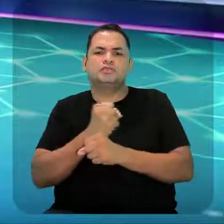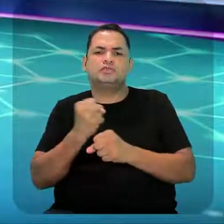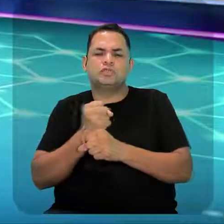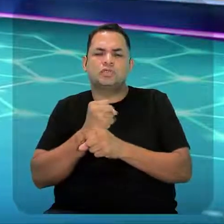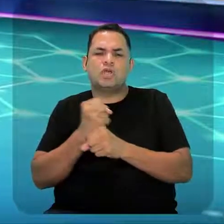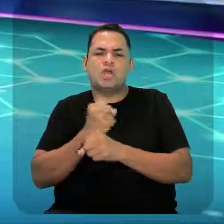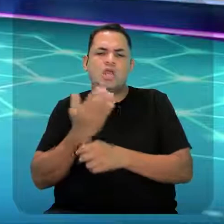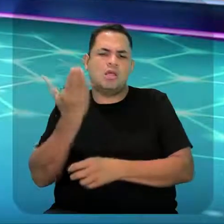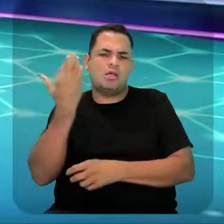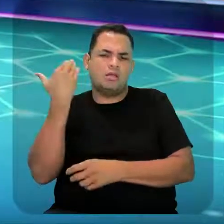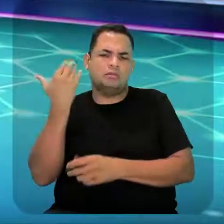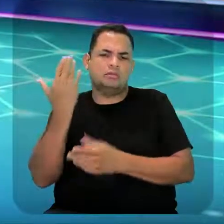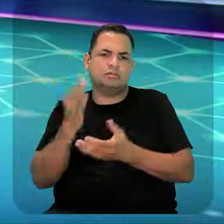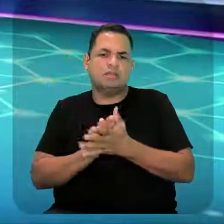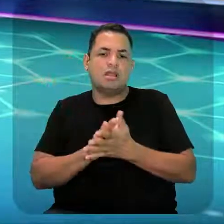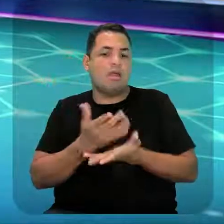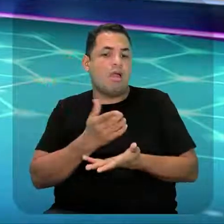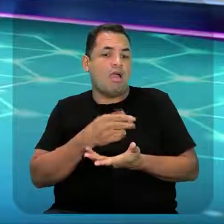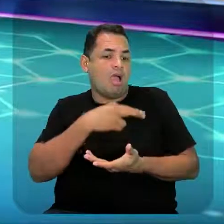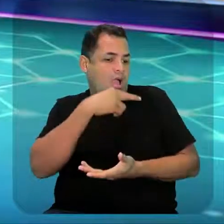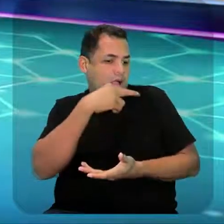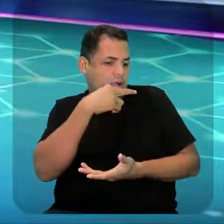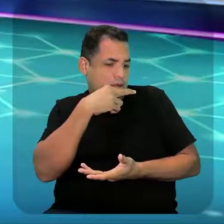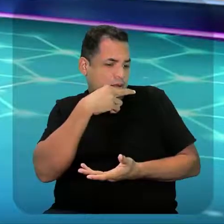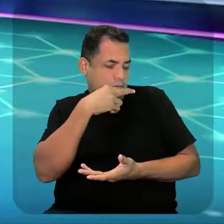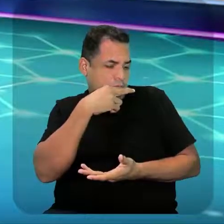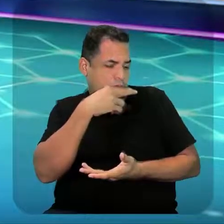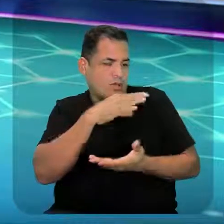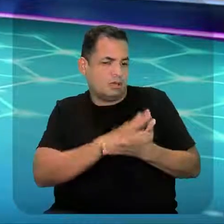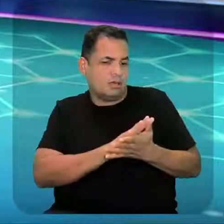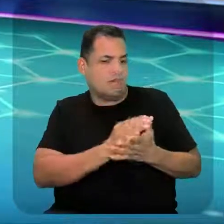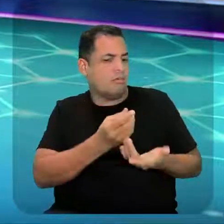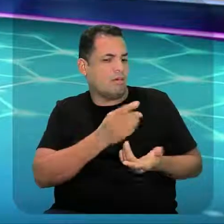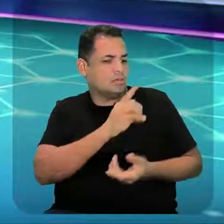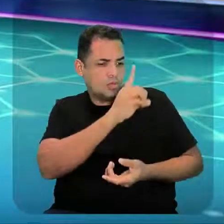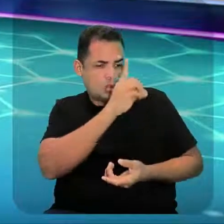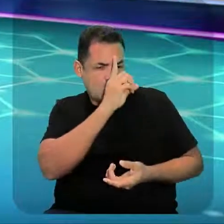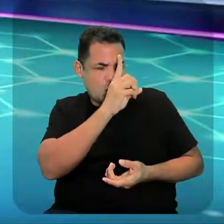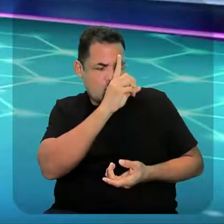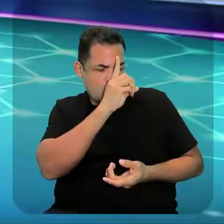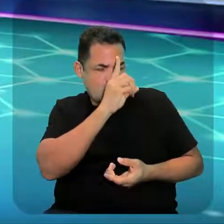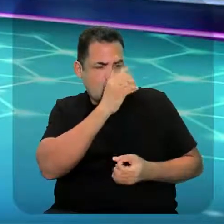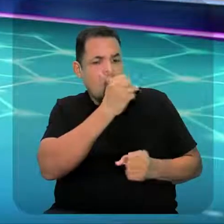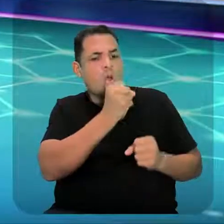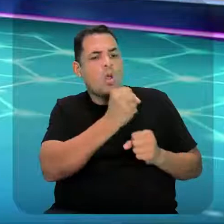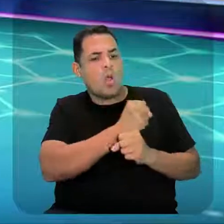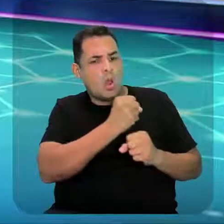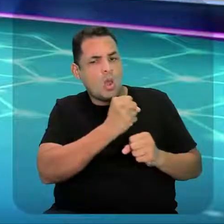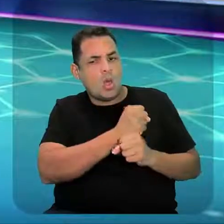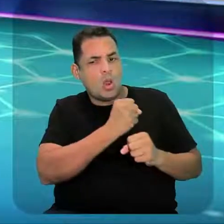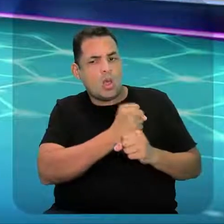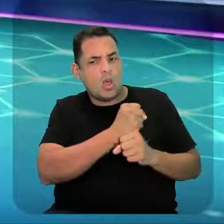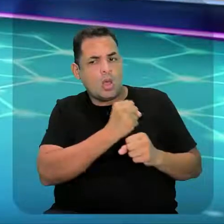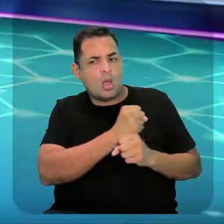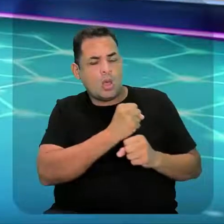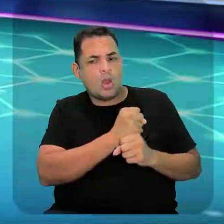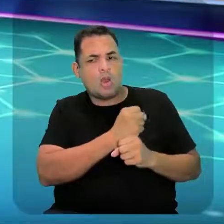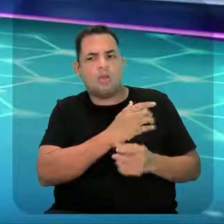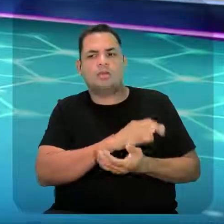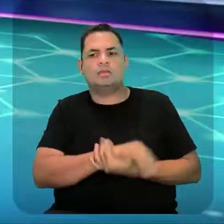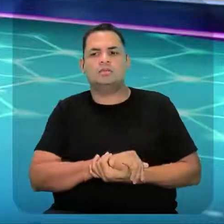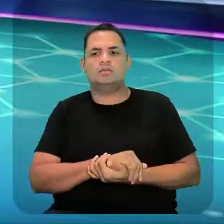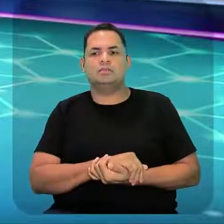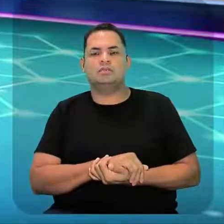a cana-de-açúcar, o álcool da cana, ela é uma produção anual. Então, a alternativa A está corretíssima para